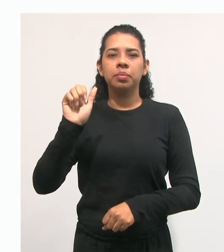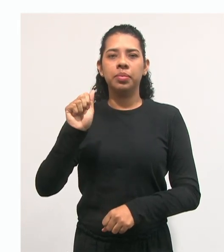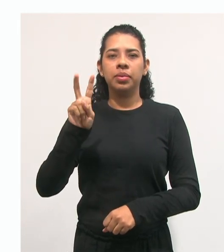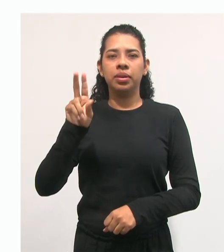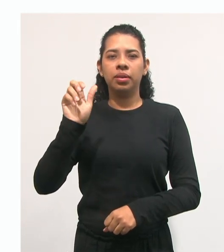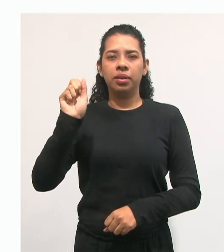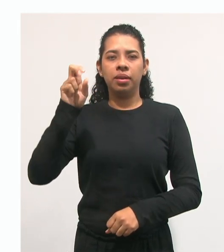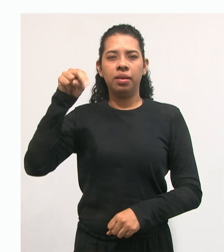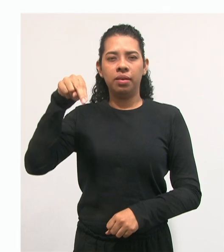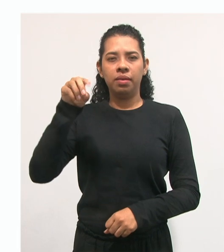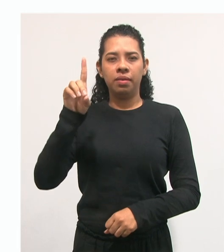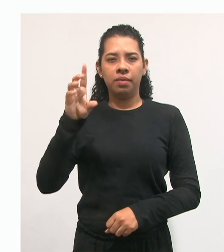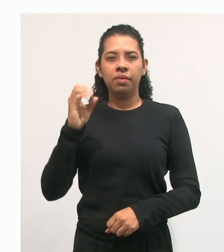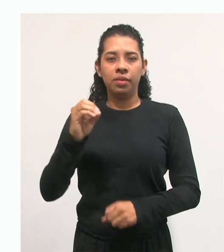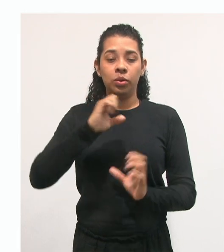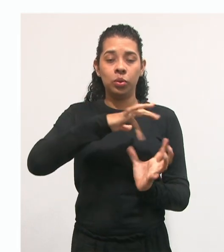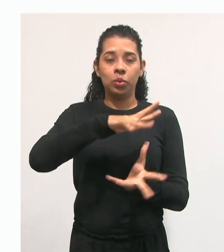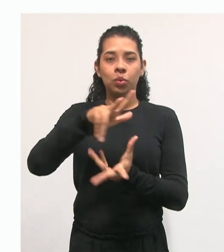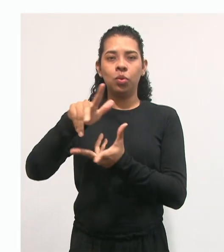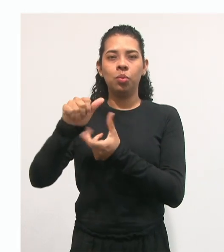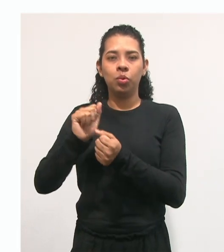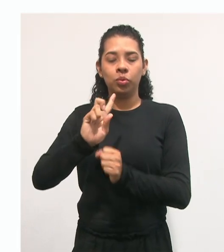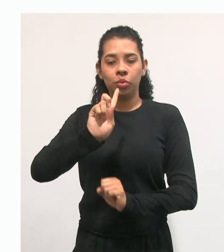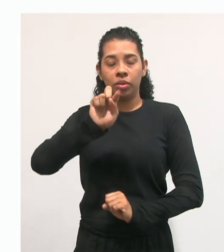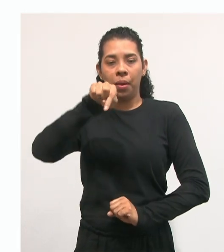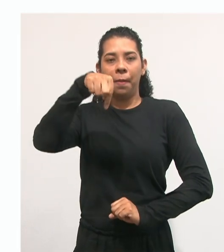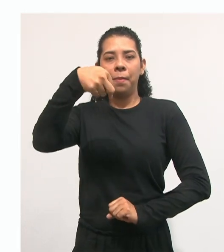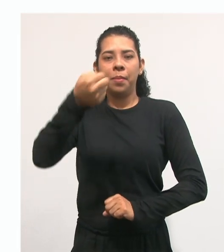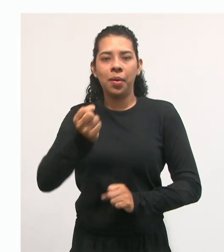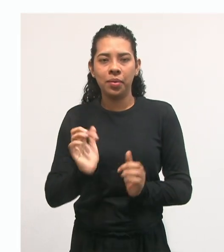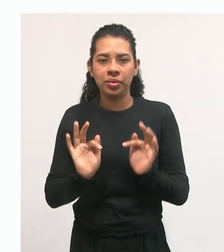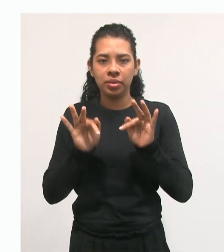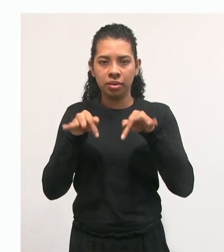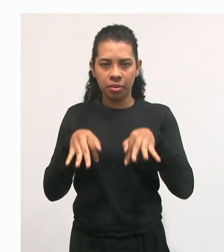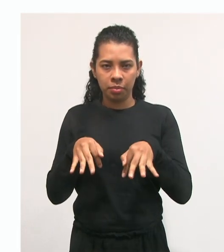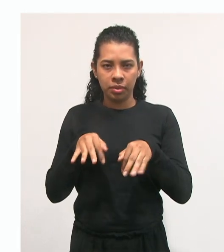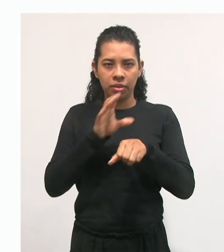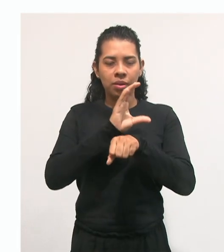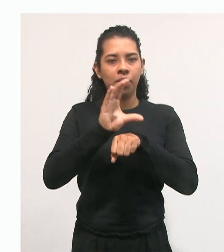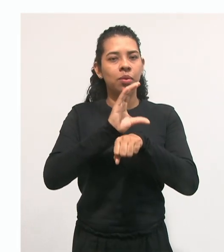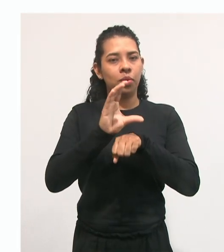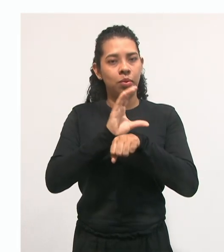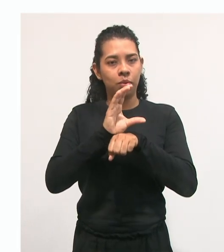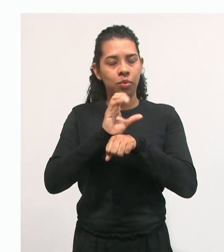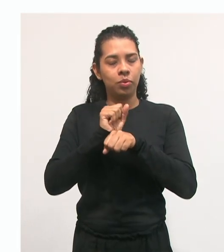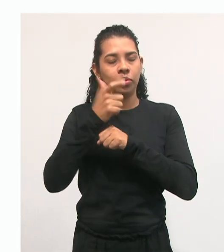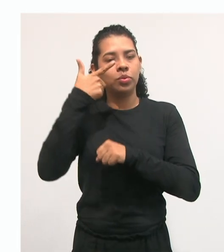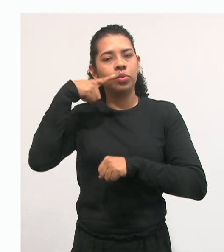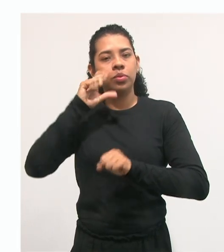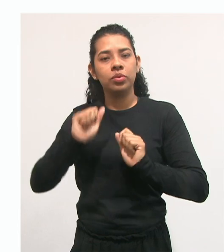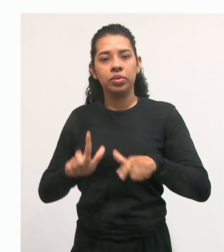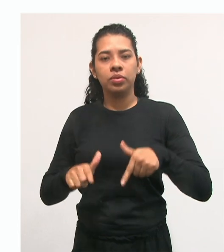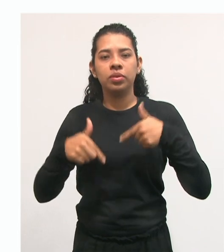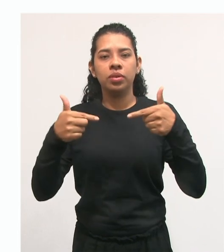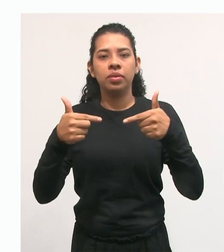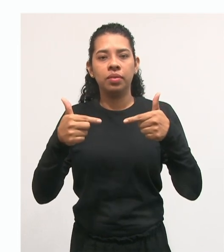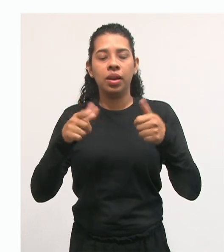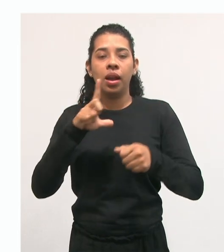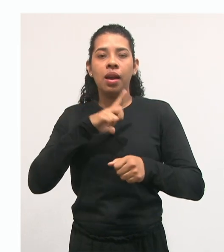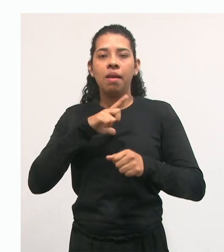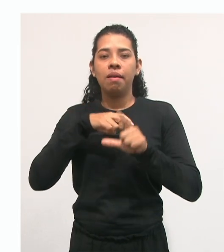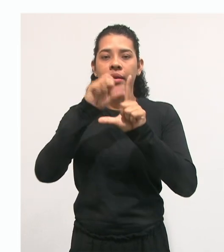Depois que você terminar esse curso e conseguir o certificado, você vai colocar lá num tópico específico para